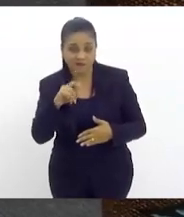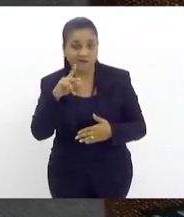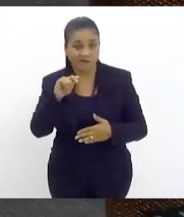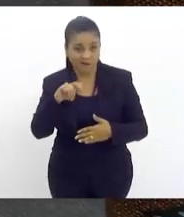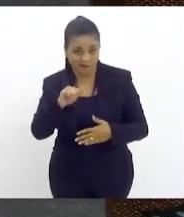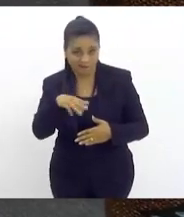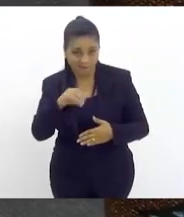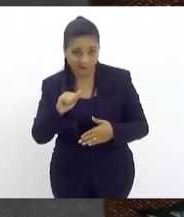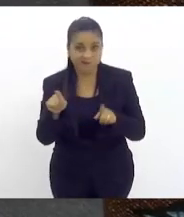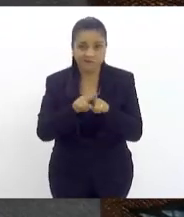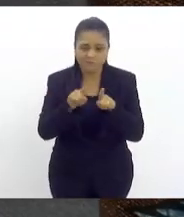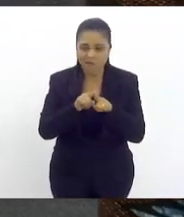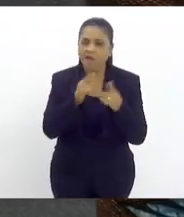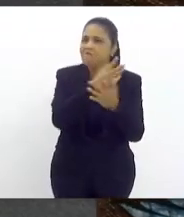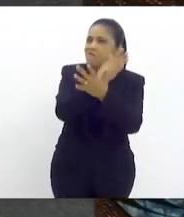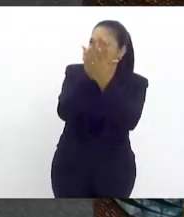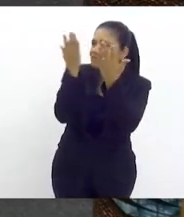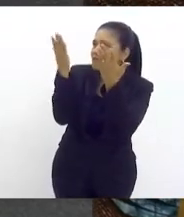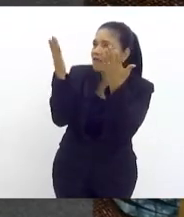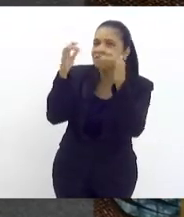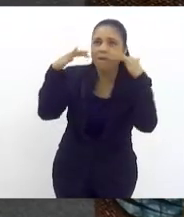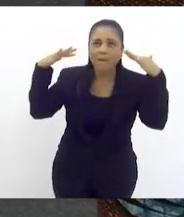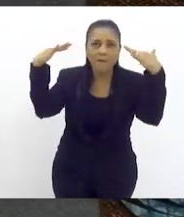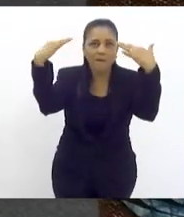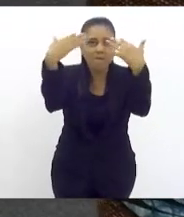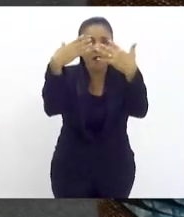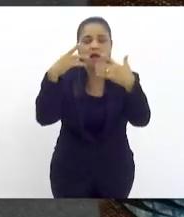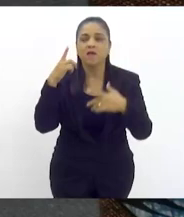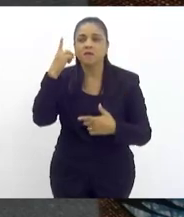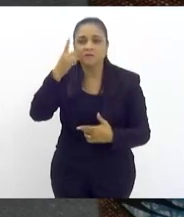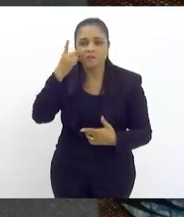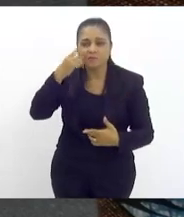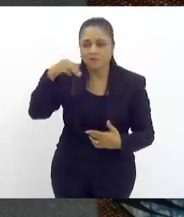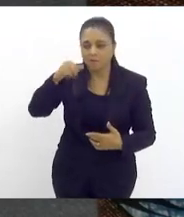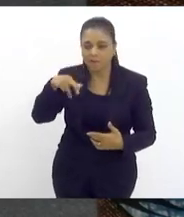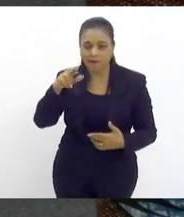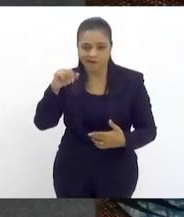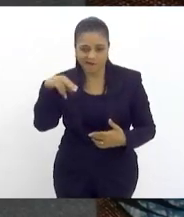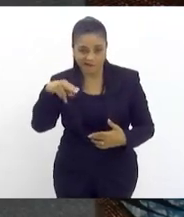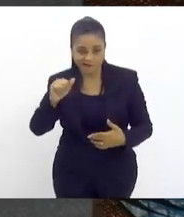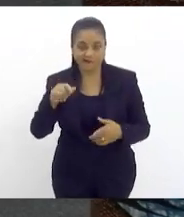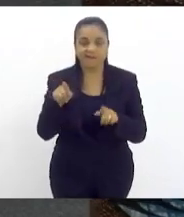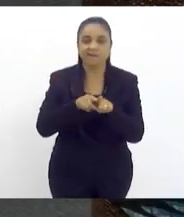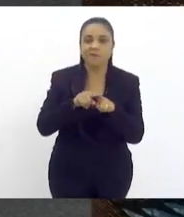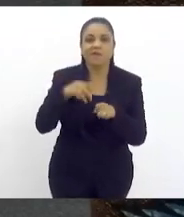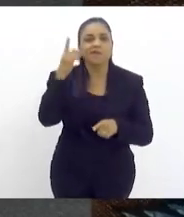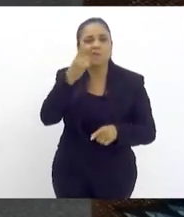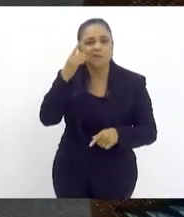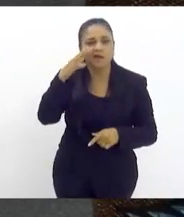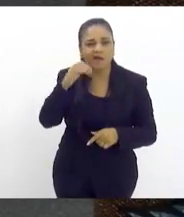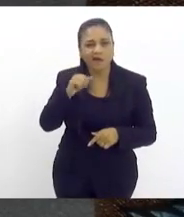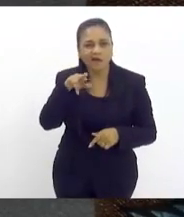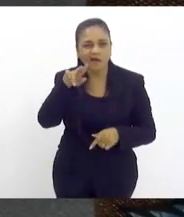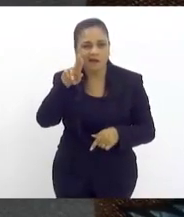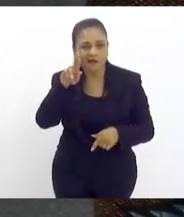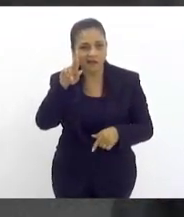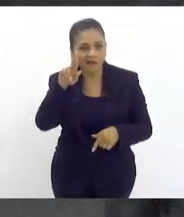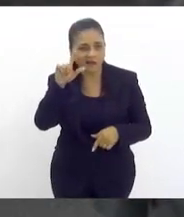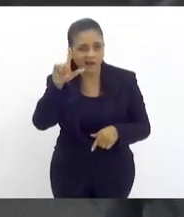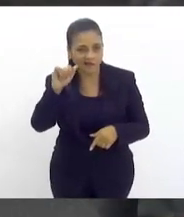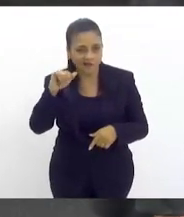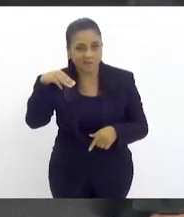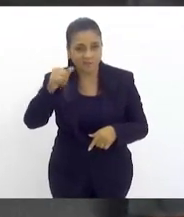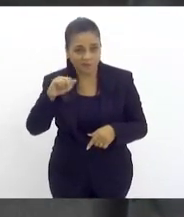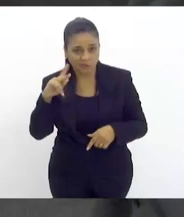as mulheres da bancada do PT, a deputada Marina, a deputada Carla Machado, que estão aqui presentes,